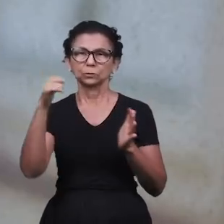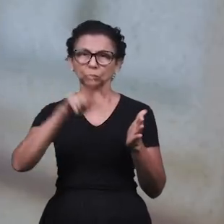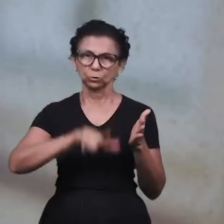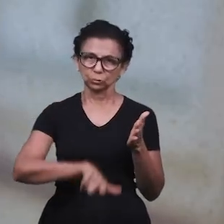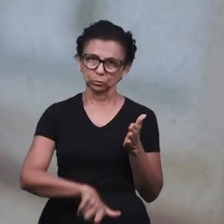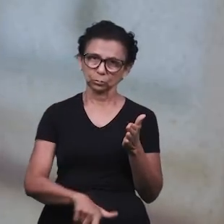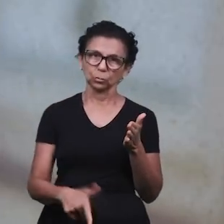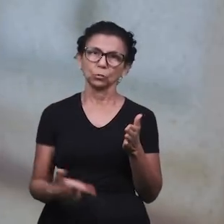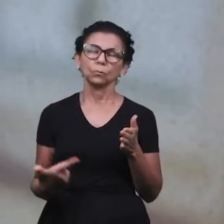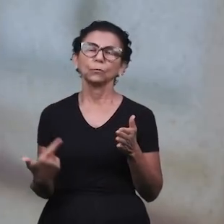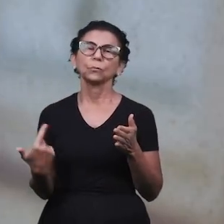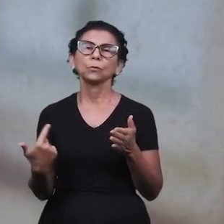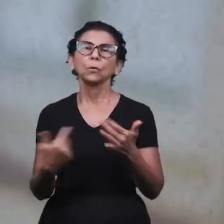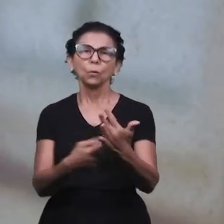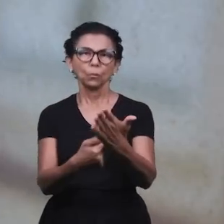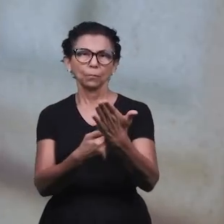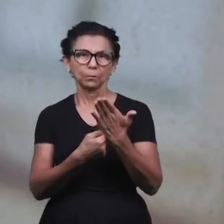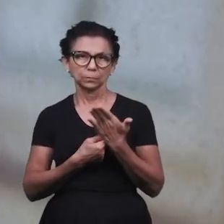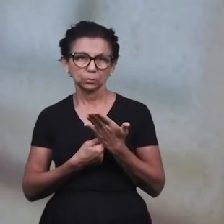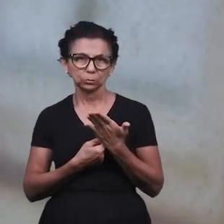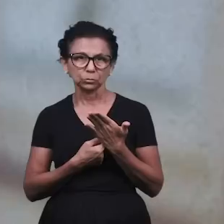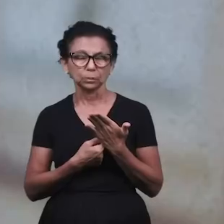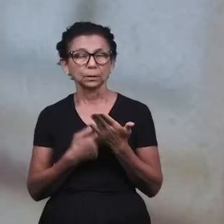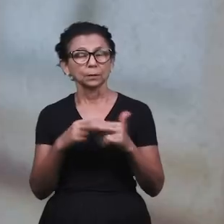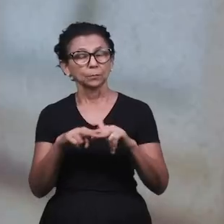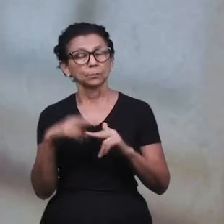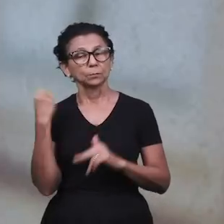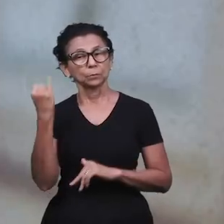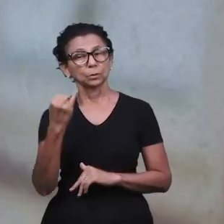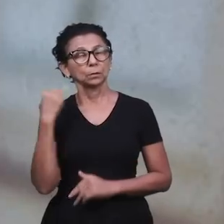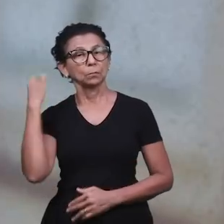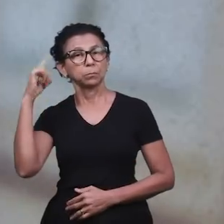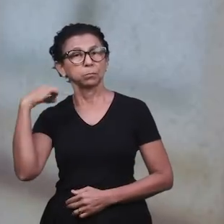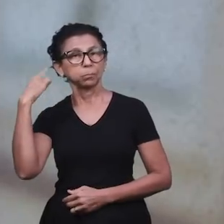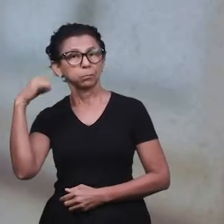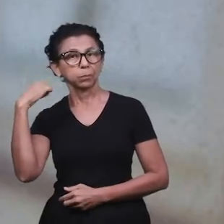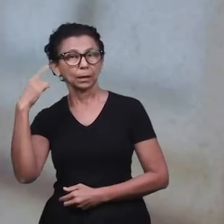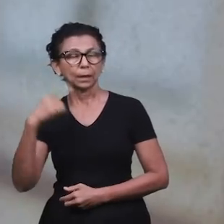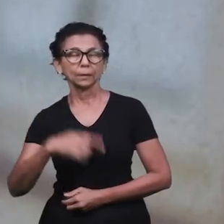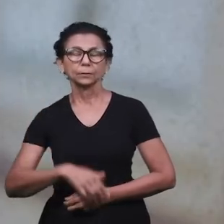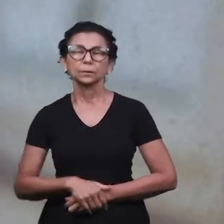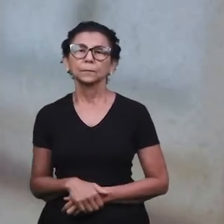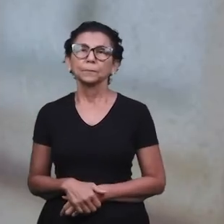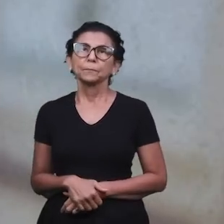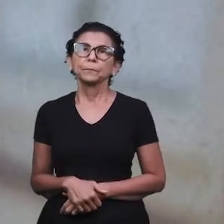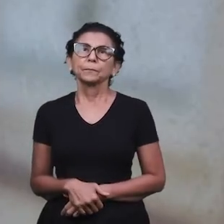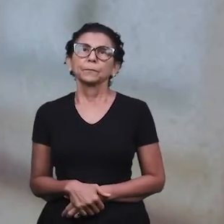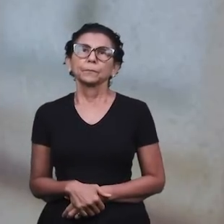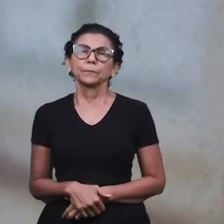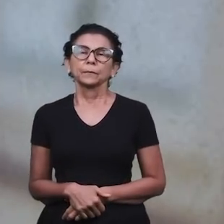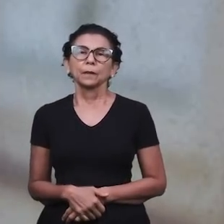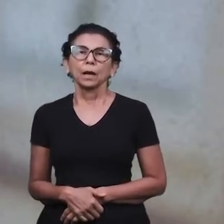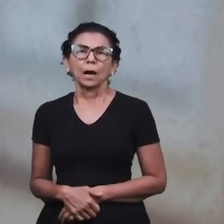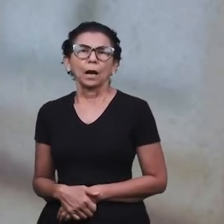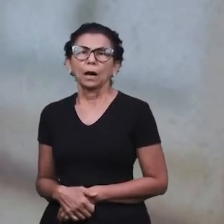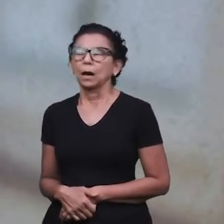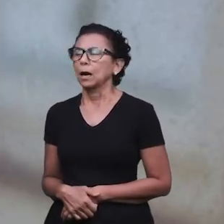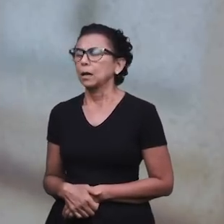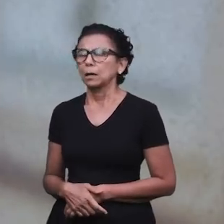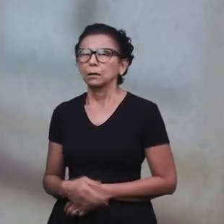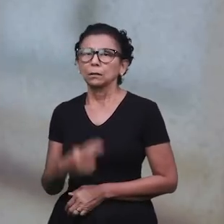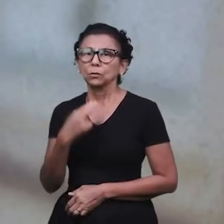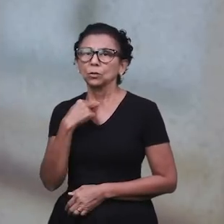falamos sobre a importância de um advogado. Porque eu não posso apenas falar que eu estou inconformado com a